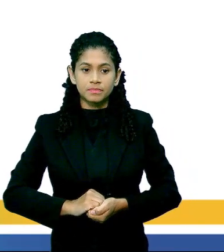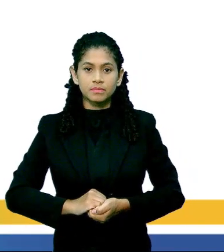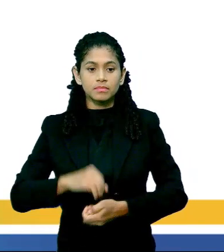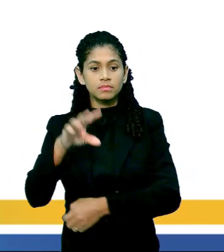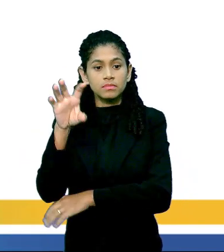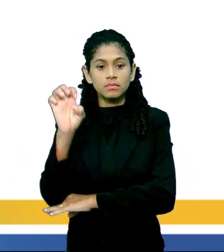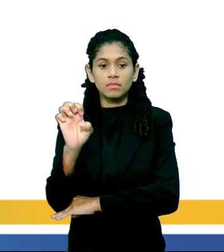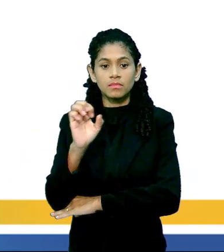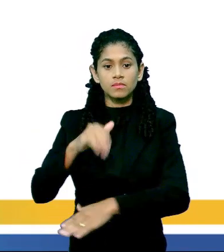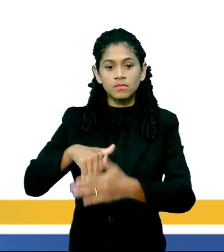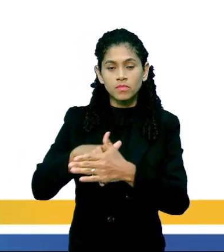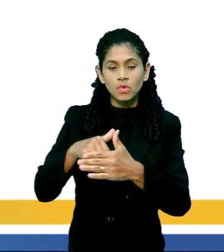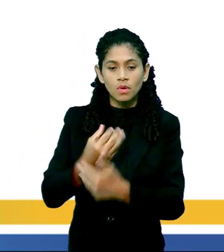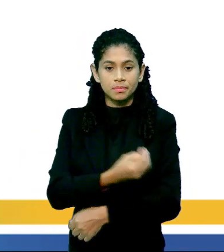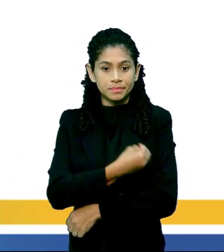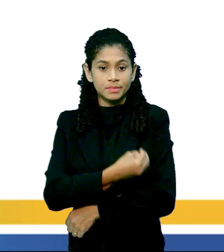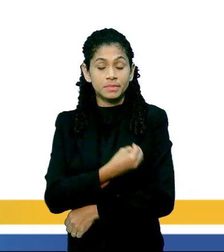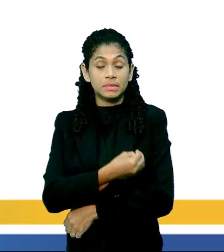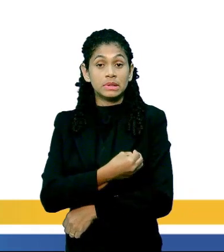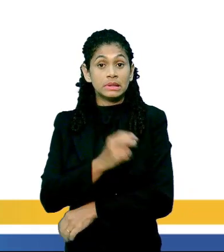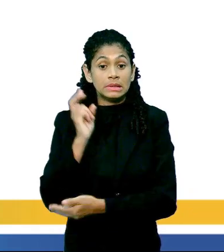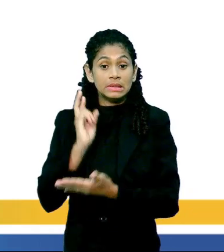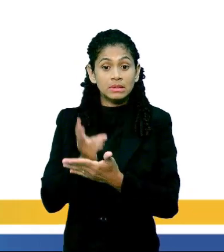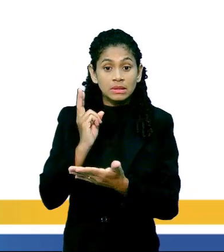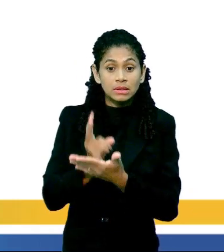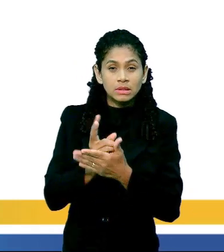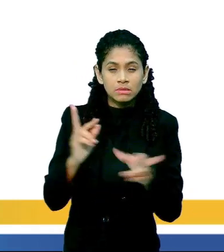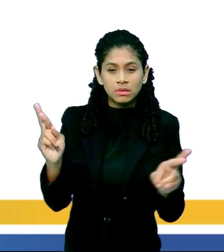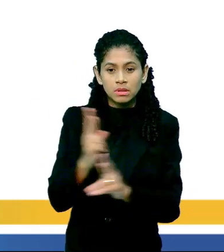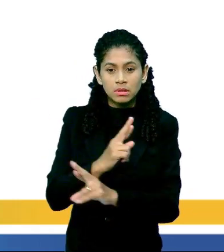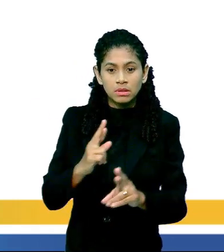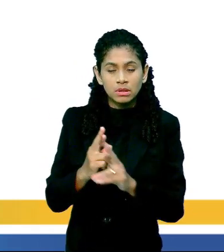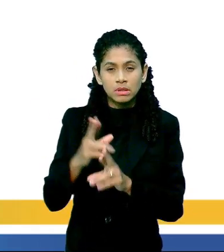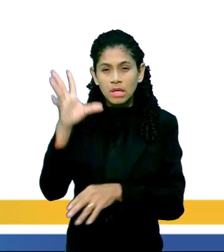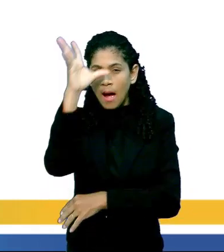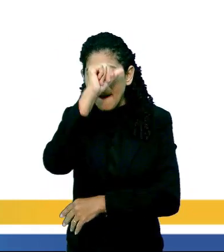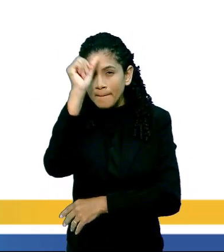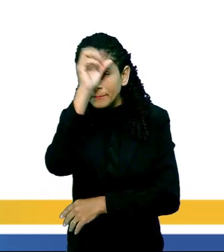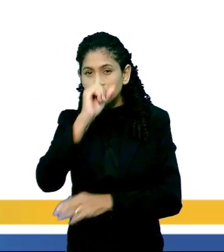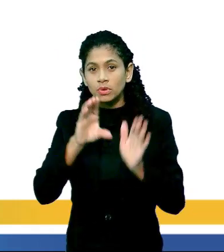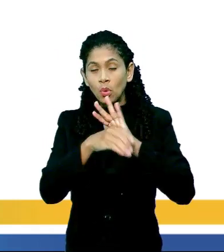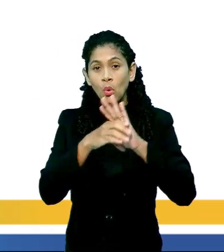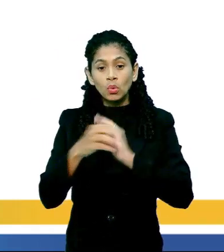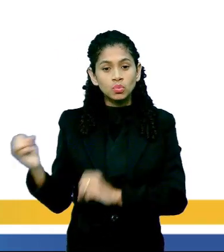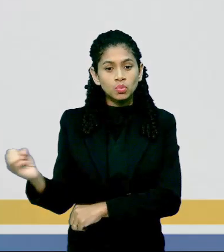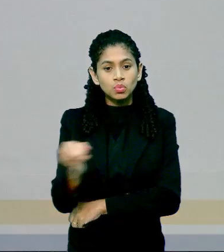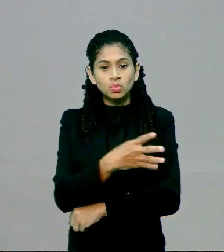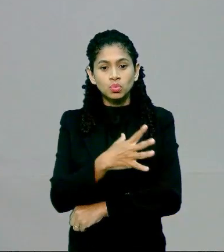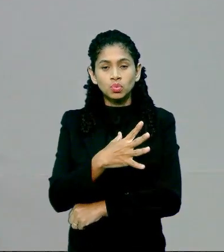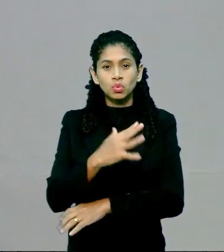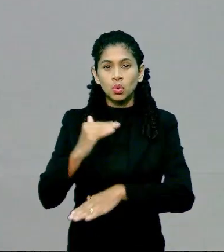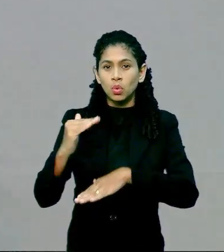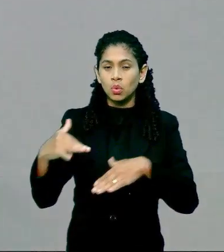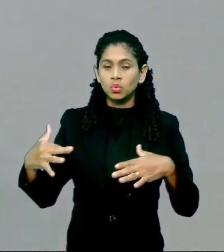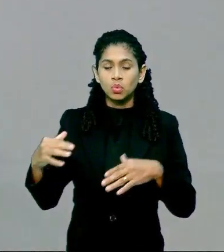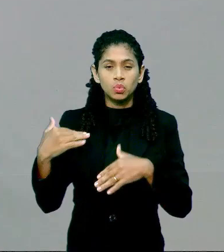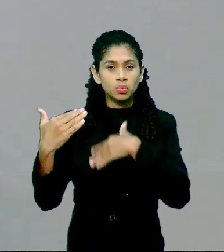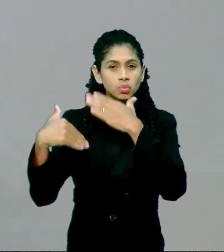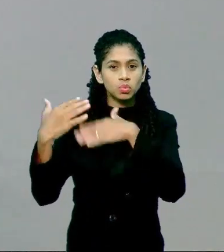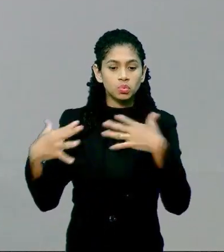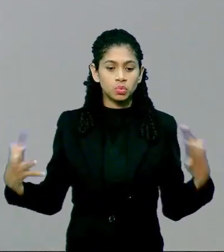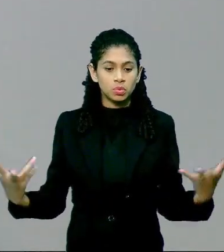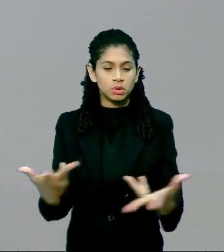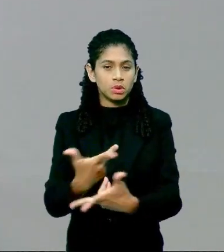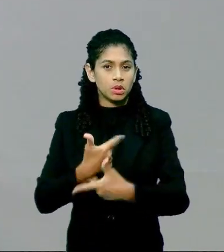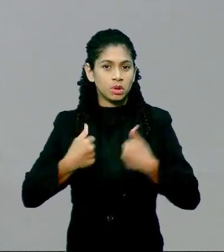jogo a participação está sempre vinculada à necessidade de aprender um conteúdo novo e de desenvolver habilidades motoras especializadas. Eu não preciso ser especialista